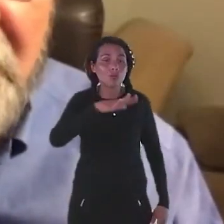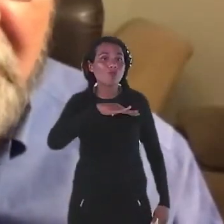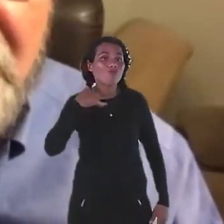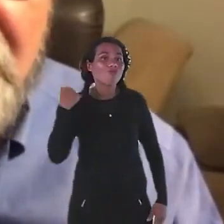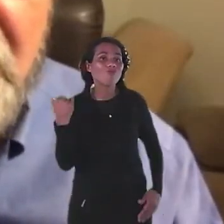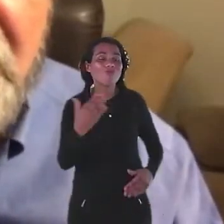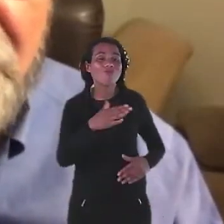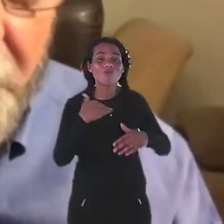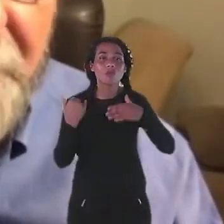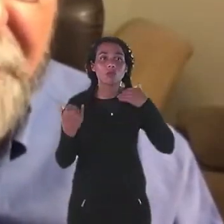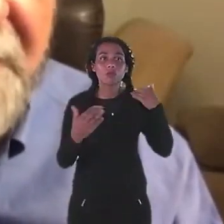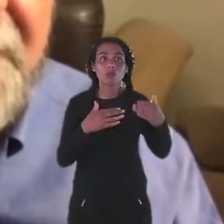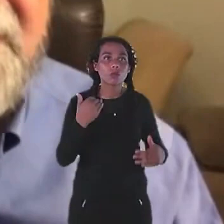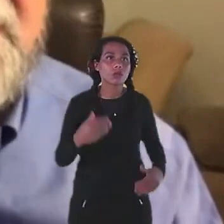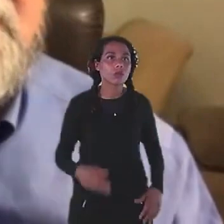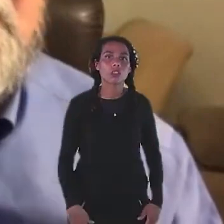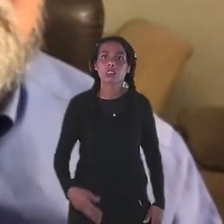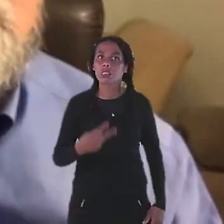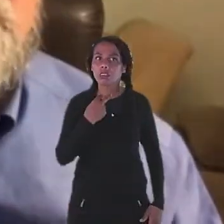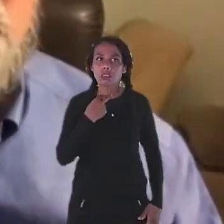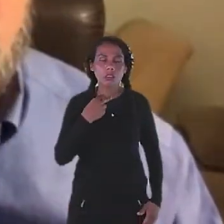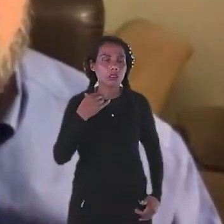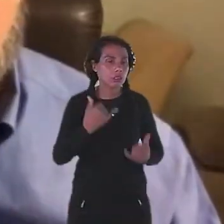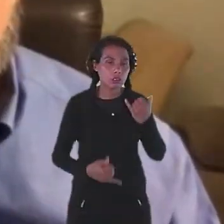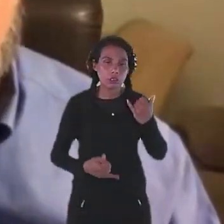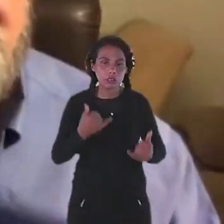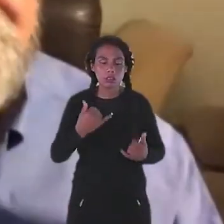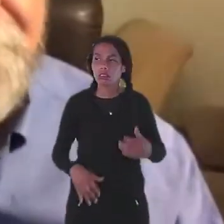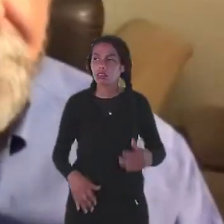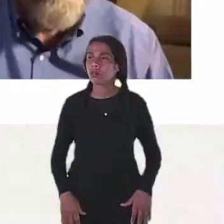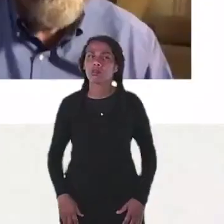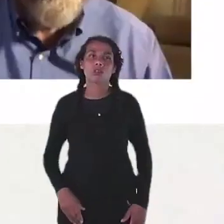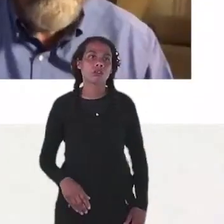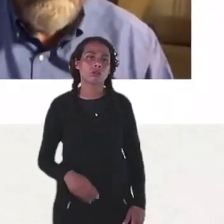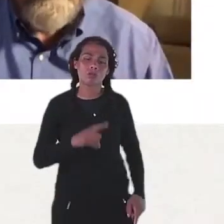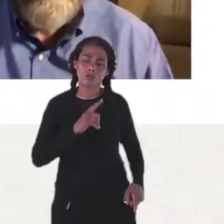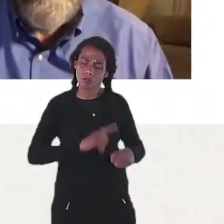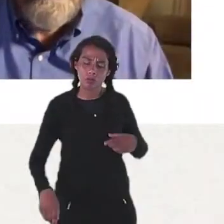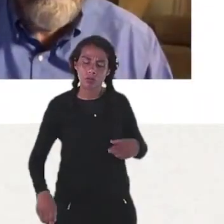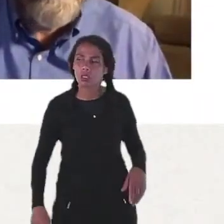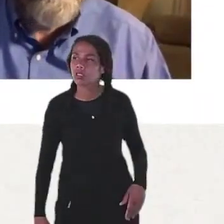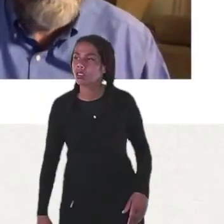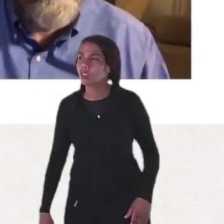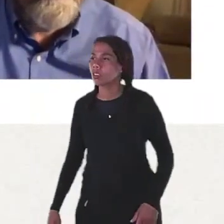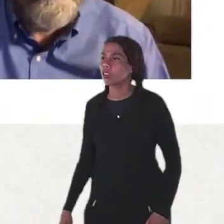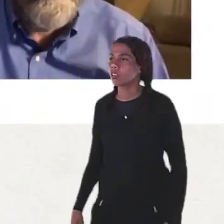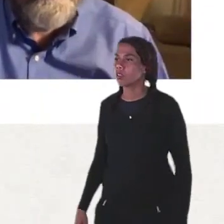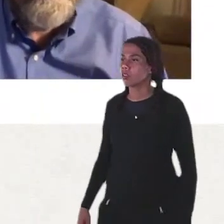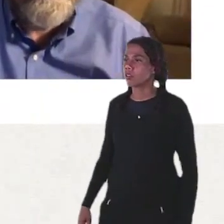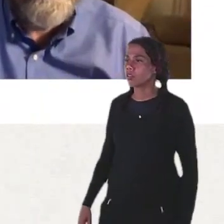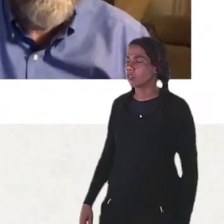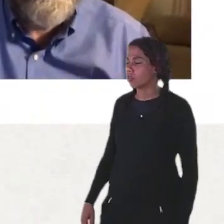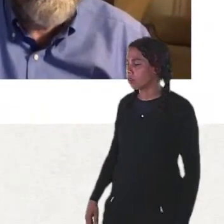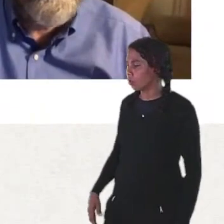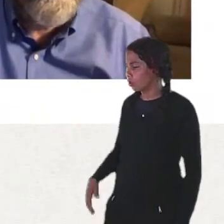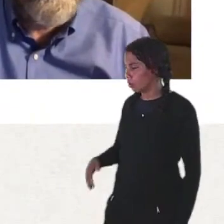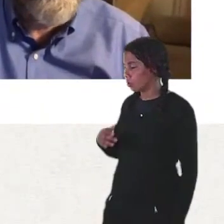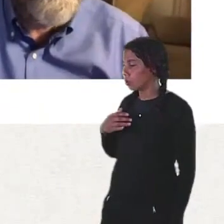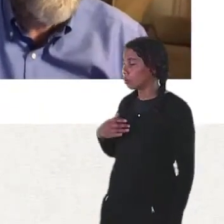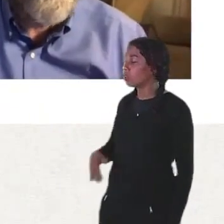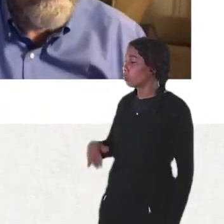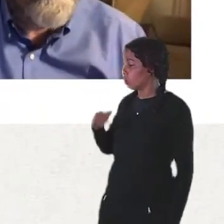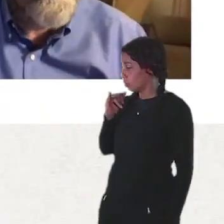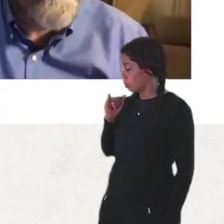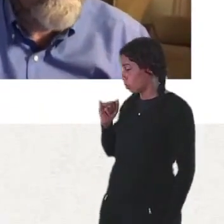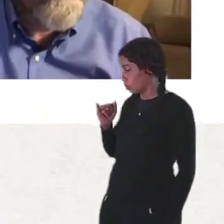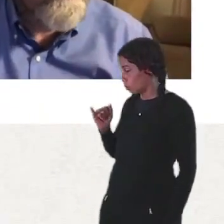nossa própria sobrevivência. Só uma divagação. Essa abstração mental em que todos acreditam, ela